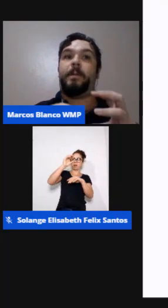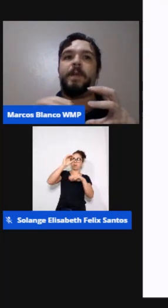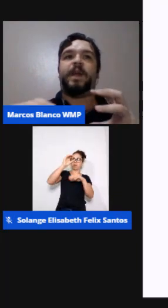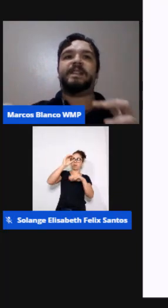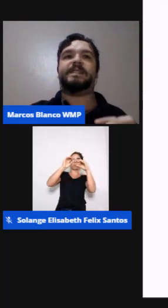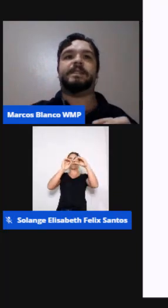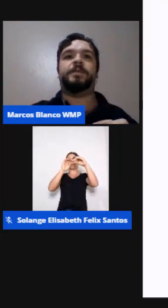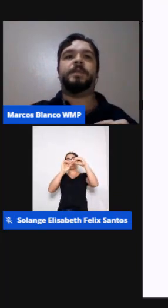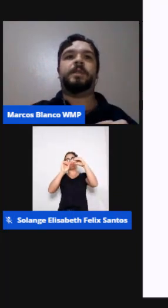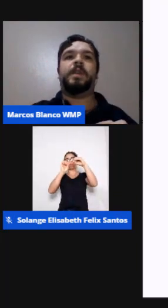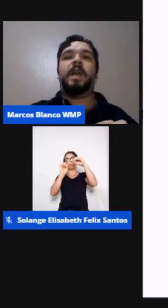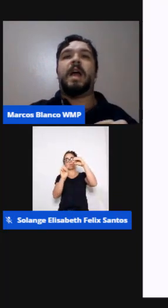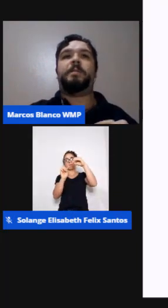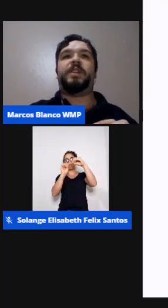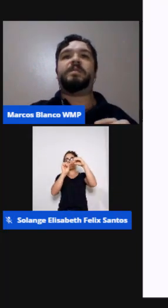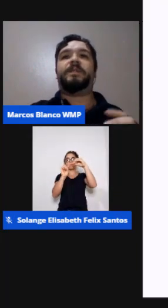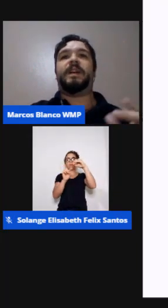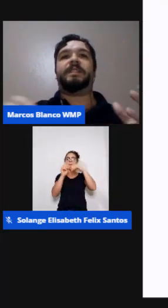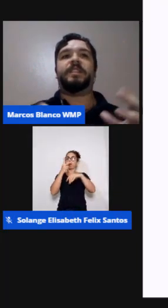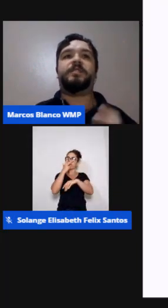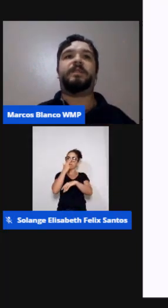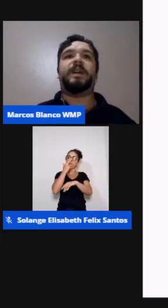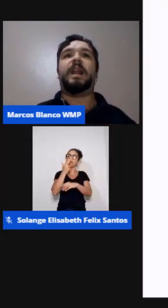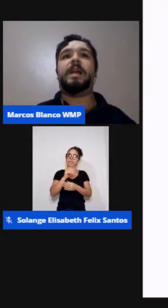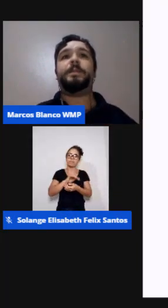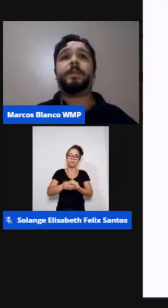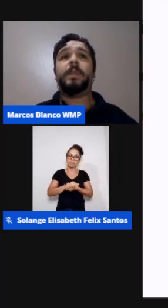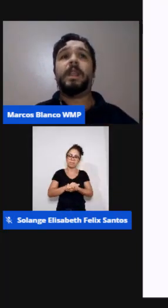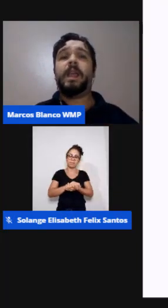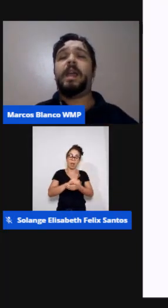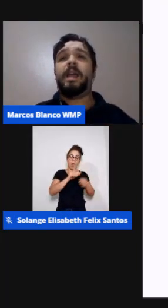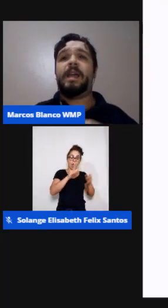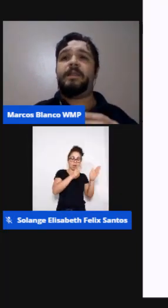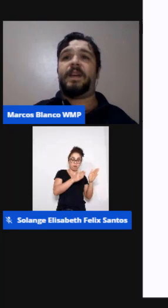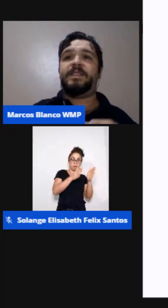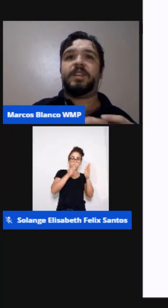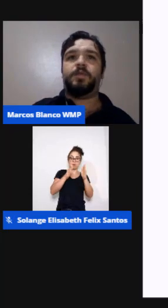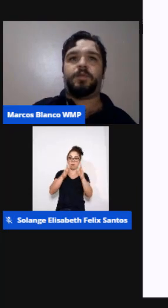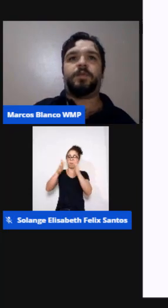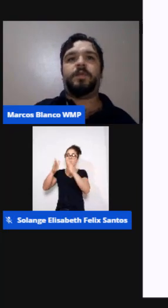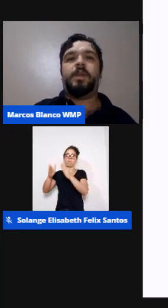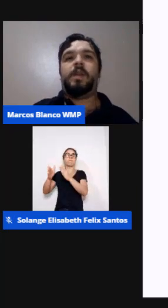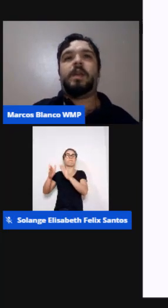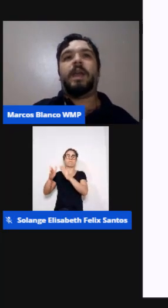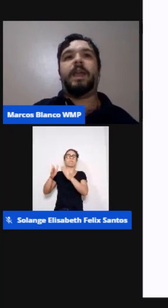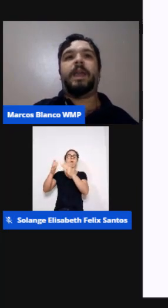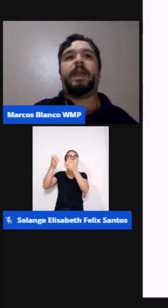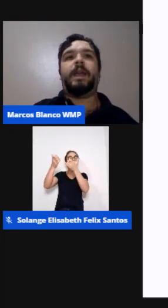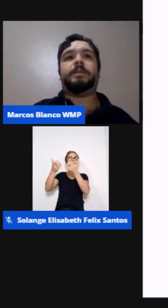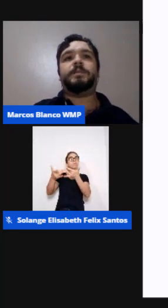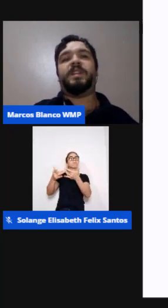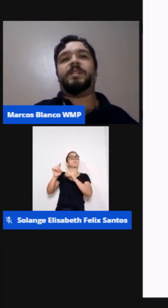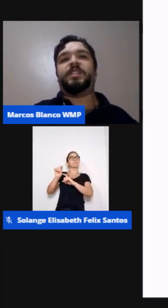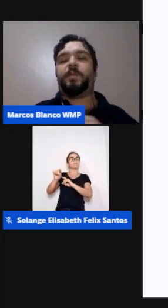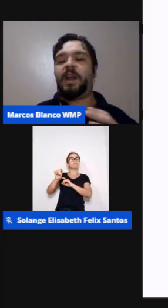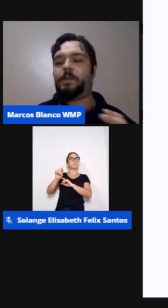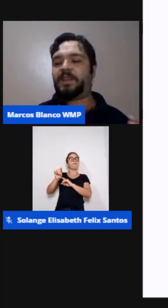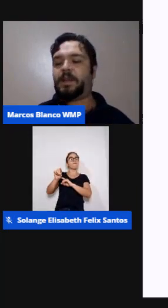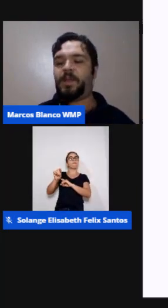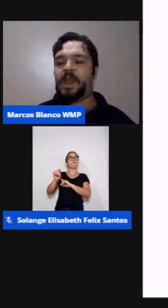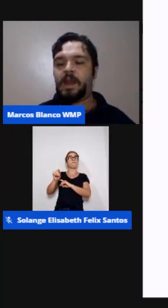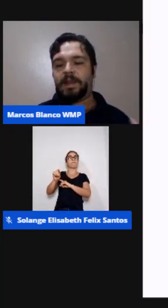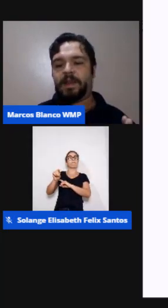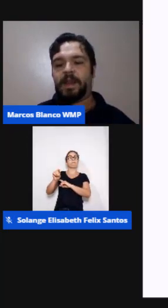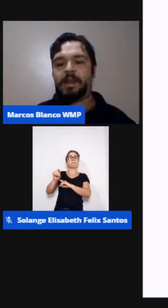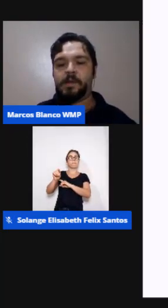do camarão, é bem parecido. A próxima fase que a gente vai falar é a fase de adulto. Então, vocês